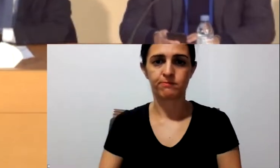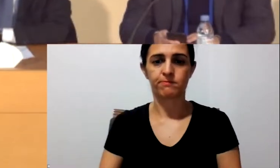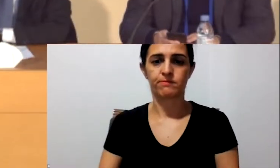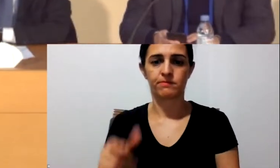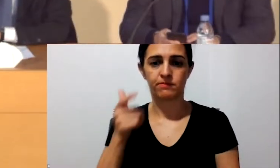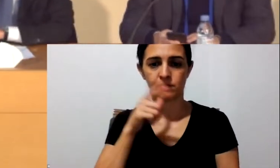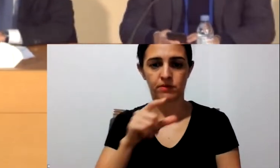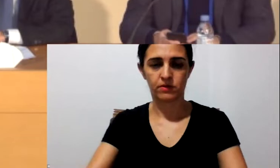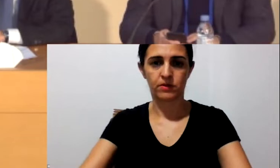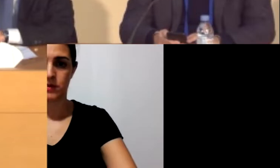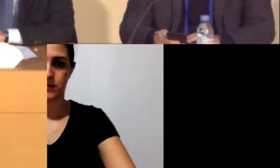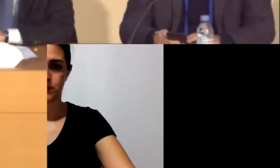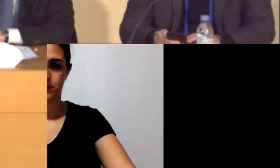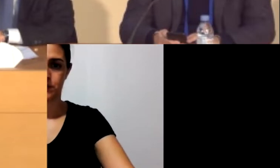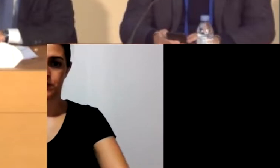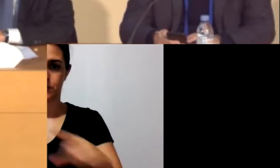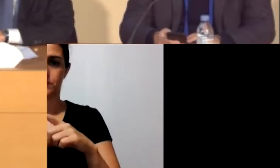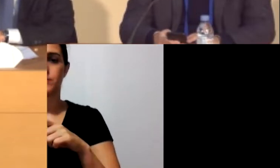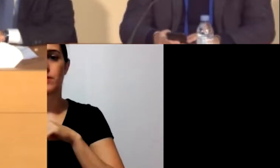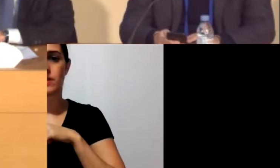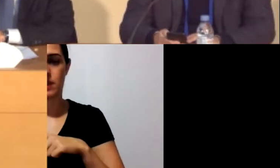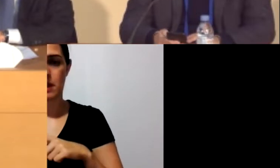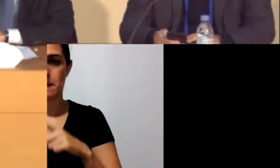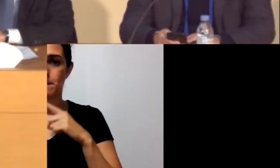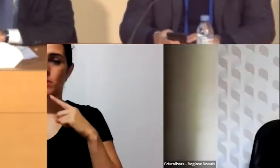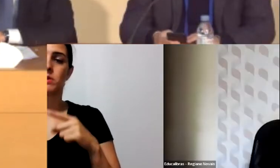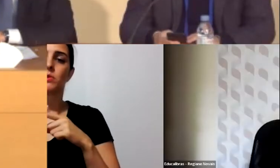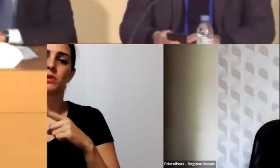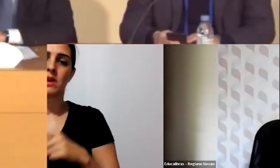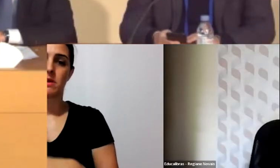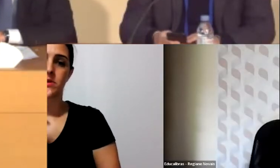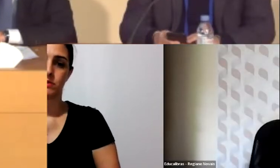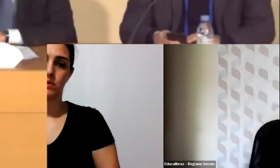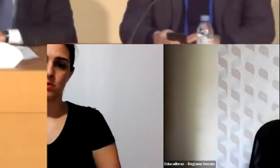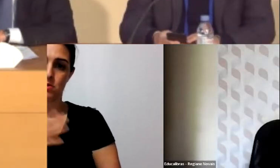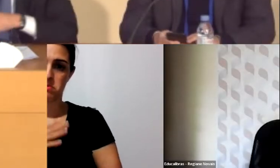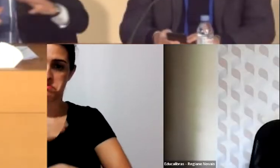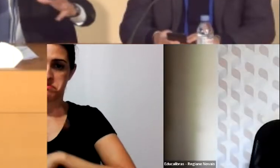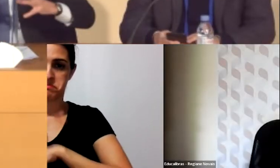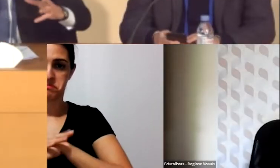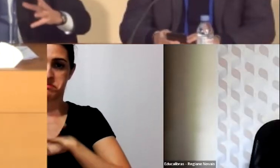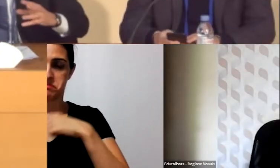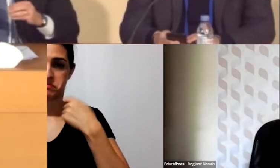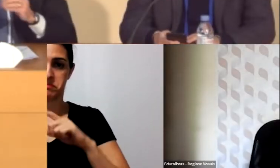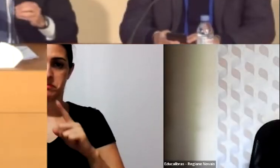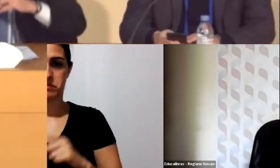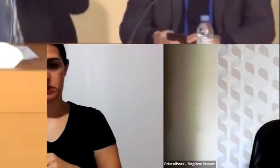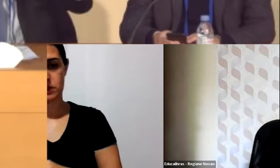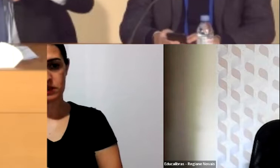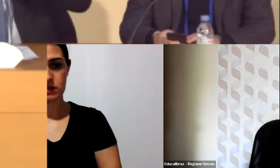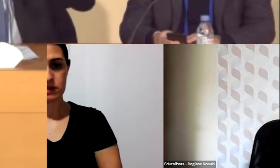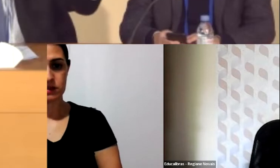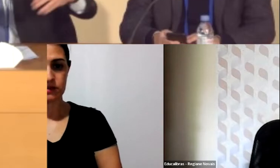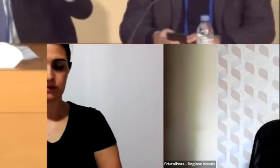tratamento diferenciado, porque podem aplicar níveis elevados de subsídios com as regras atualmente existentes. Então, assim, é mais complexo do que parece.